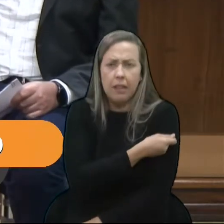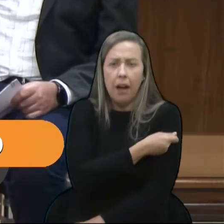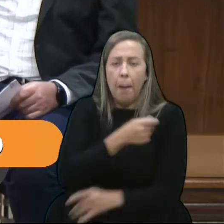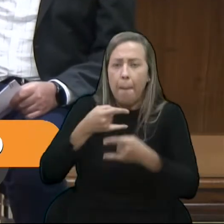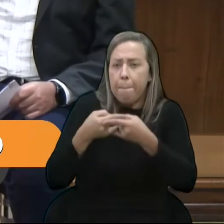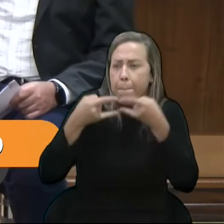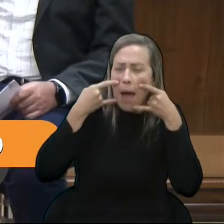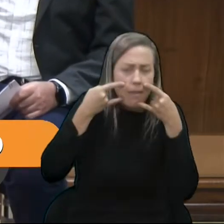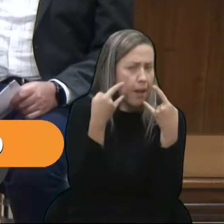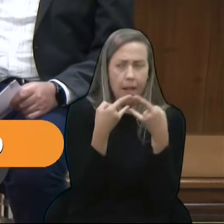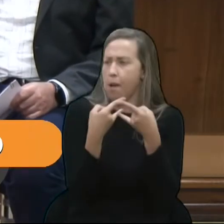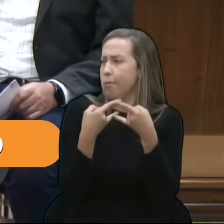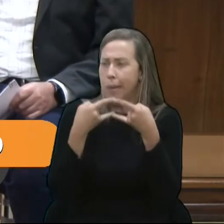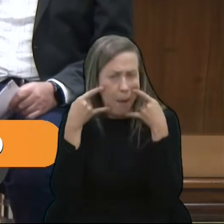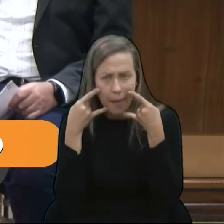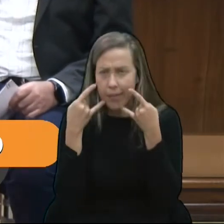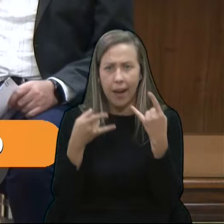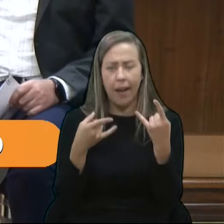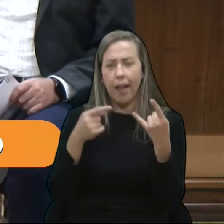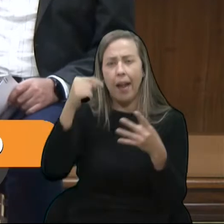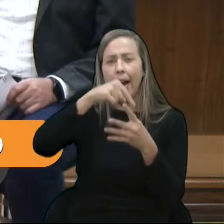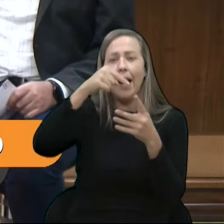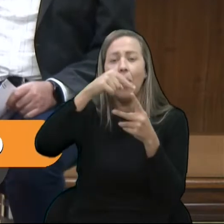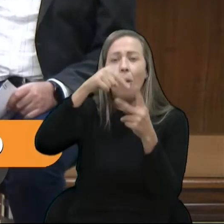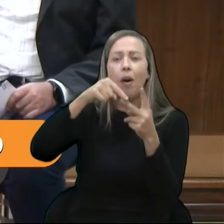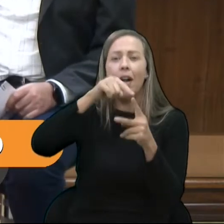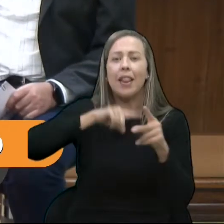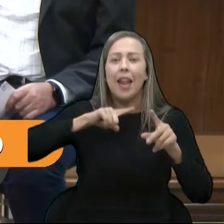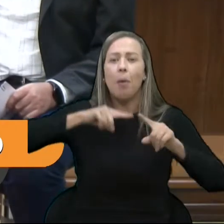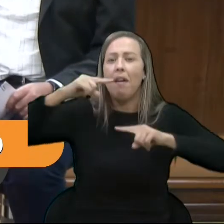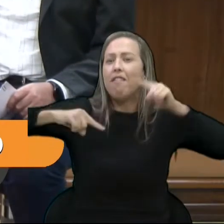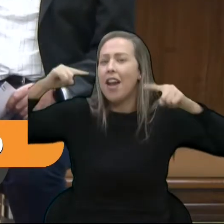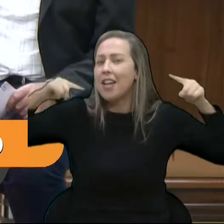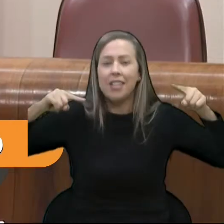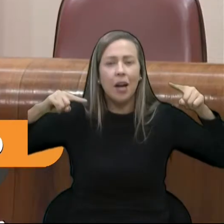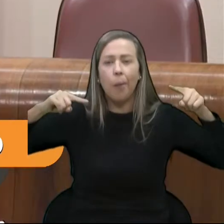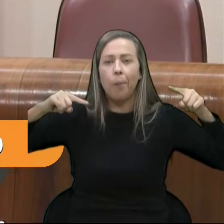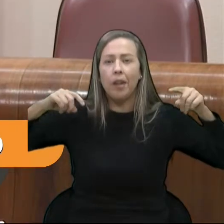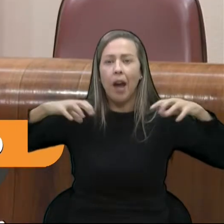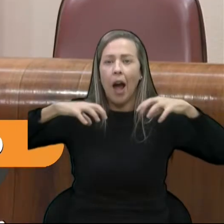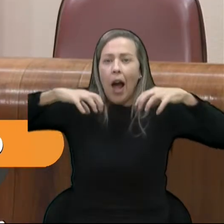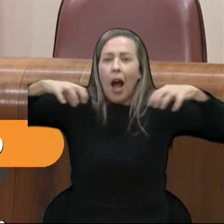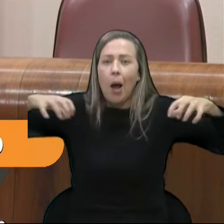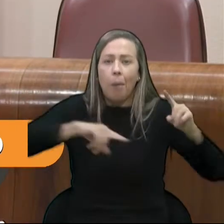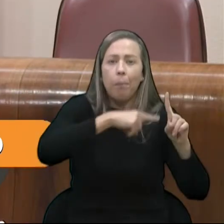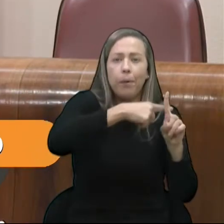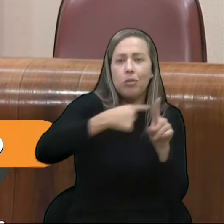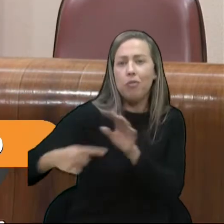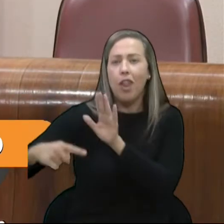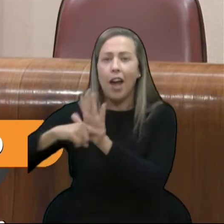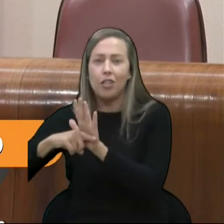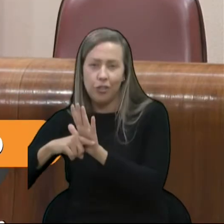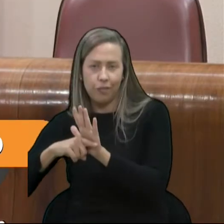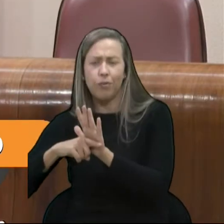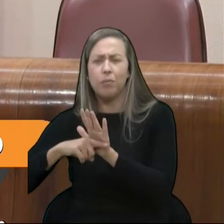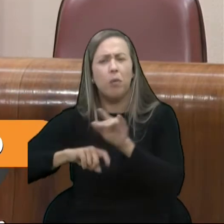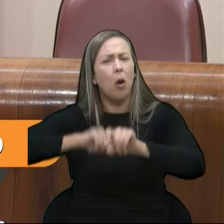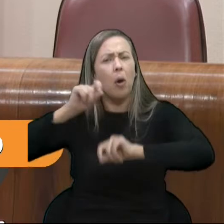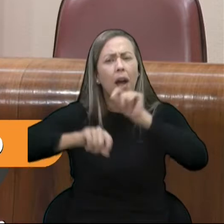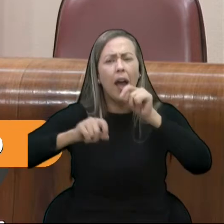pró-máscara, anti-máscara. O anti-máscara, né? O que esse extremismo tem prevalecido,